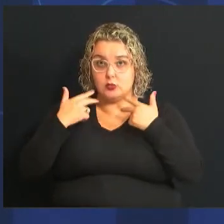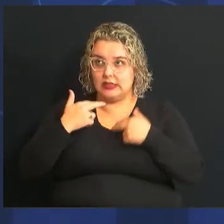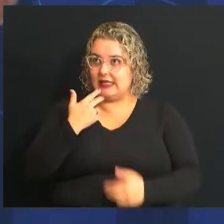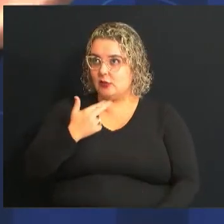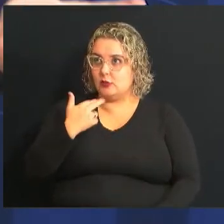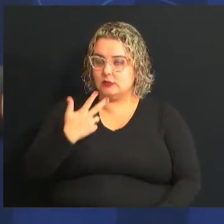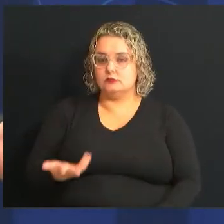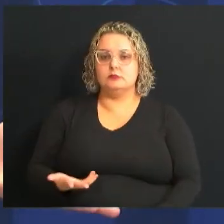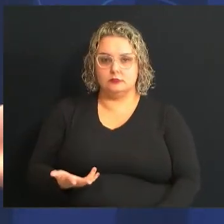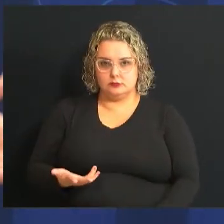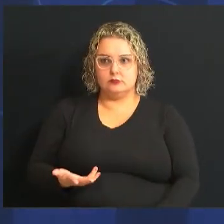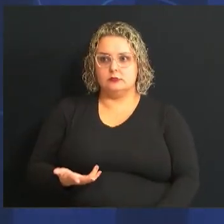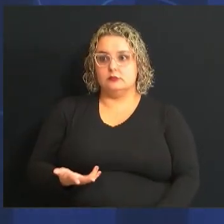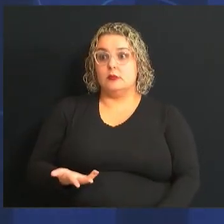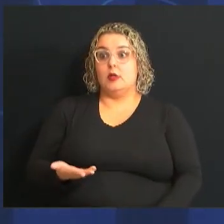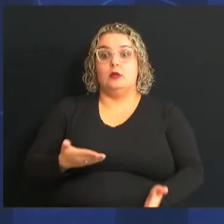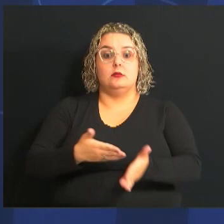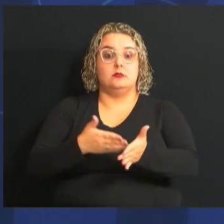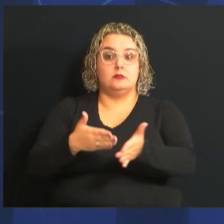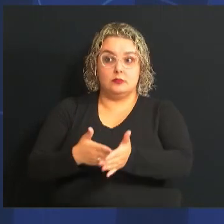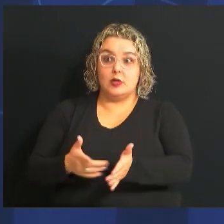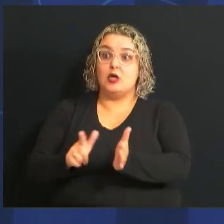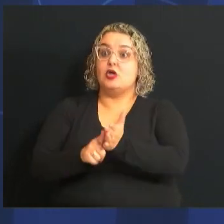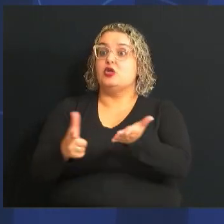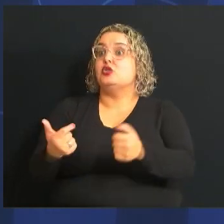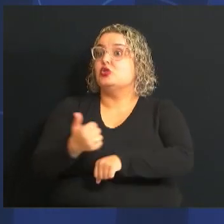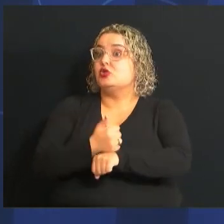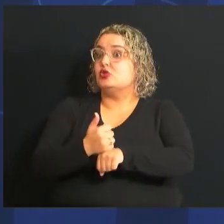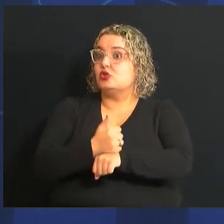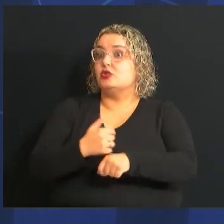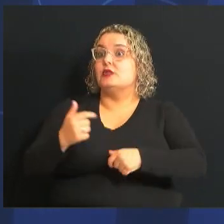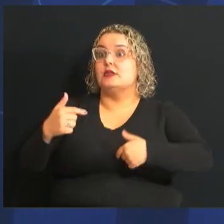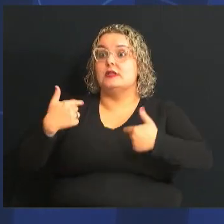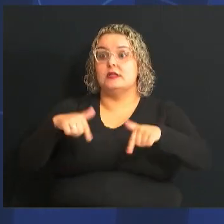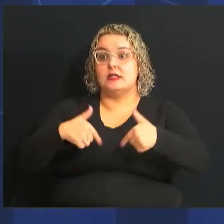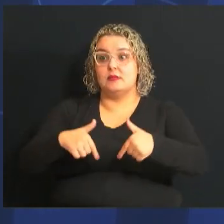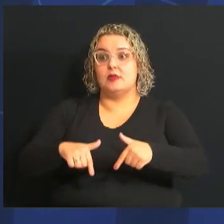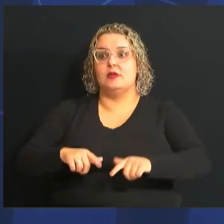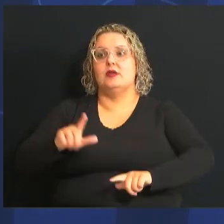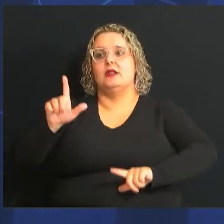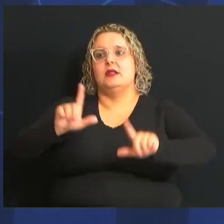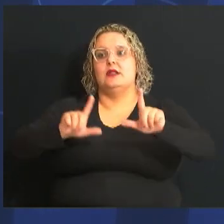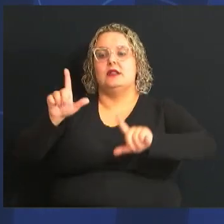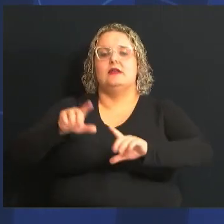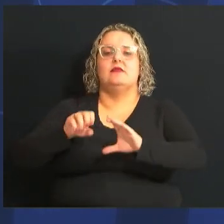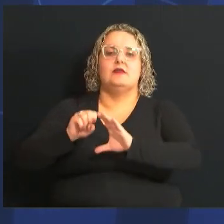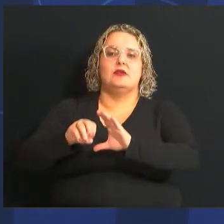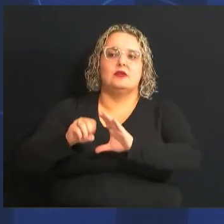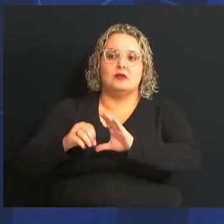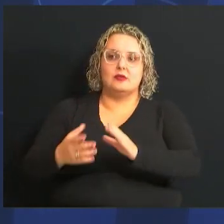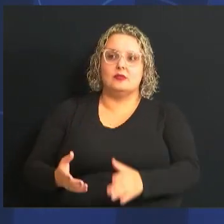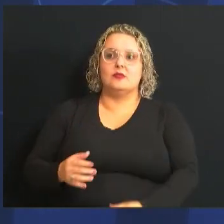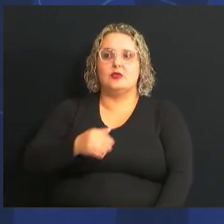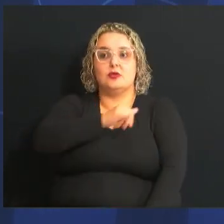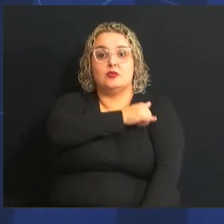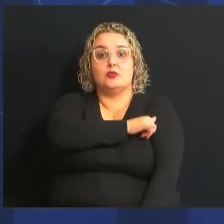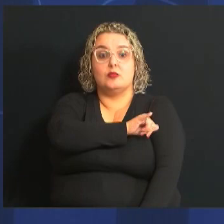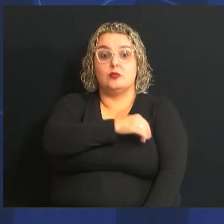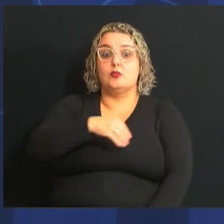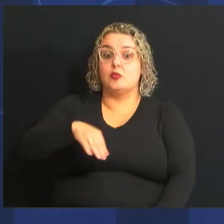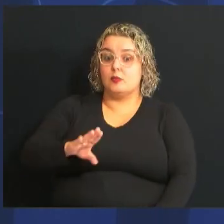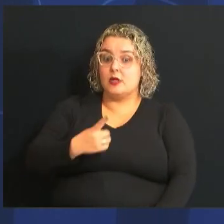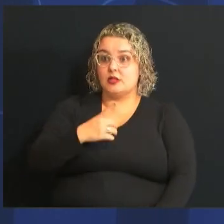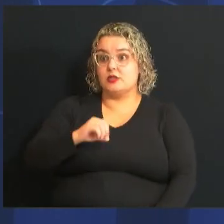jornalismo, portanto minha colega, trabalhou na TV Globo do Rio de Janeiro como produtora na área de entretenimento por mais de 10 anos,